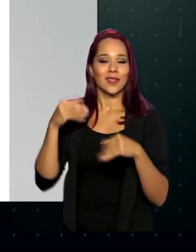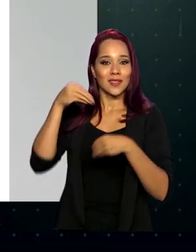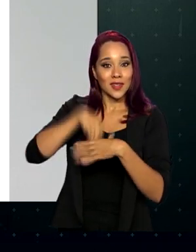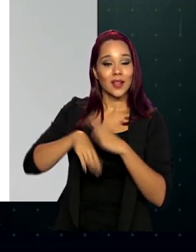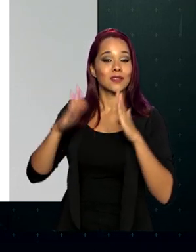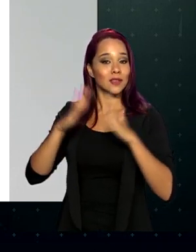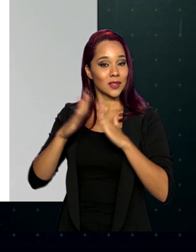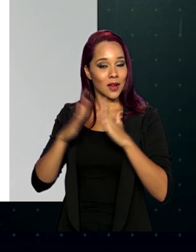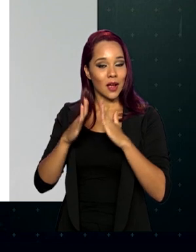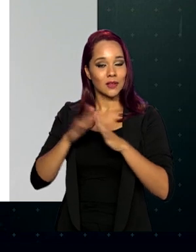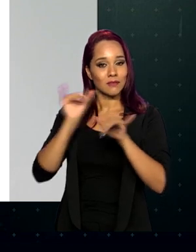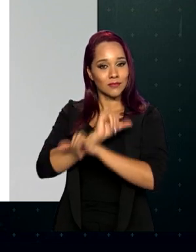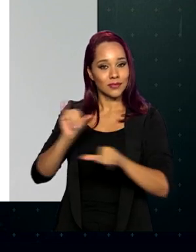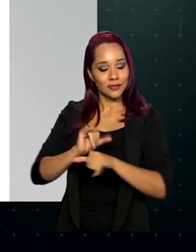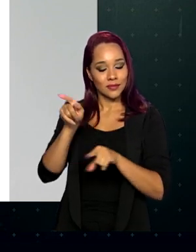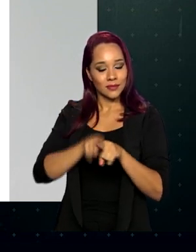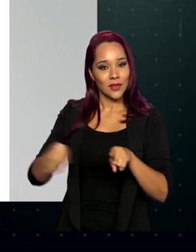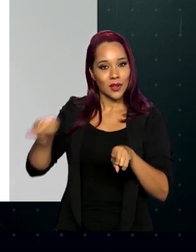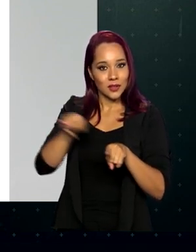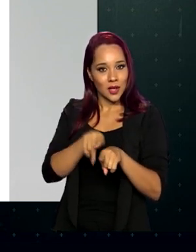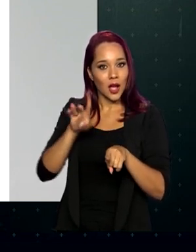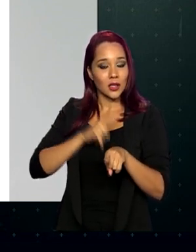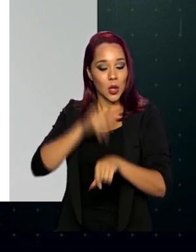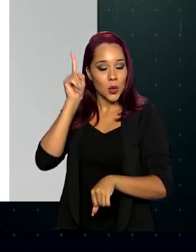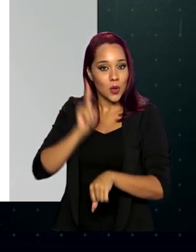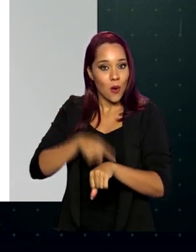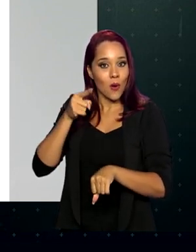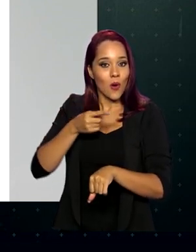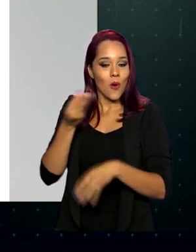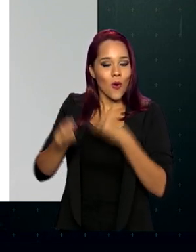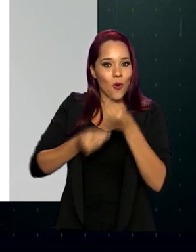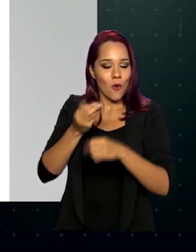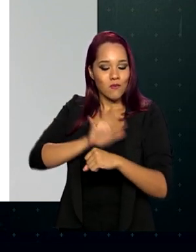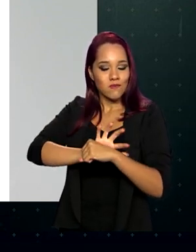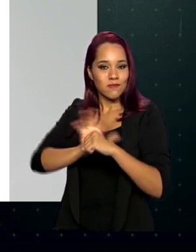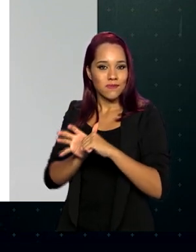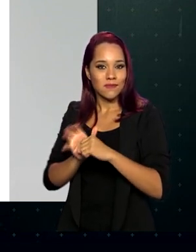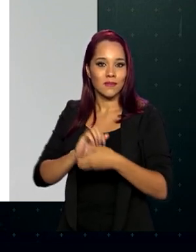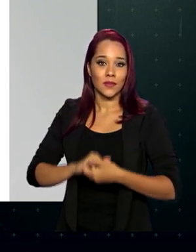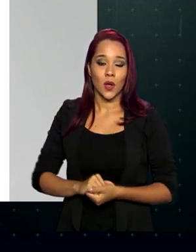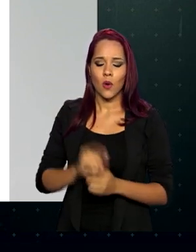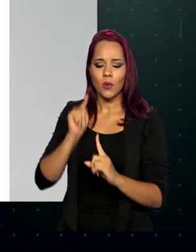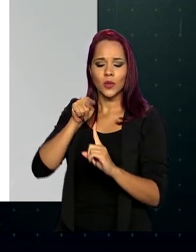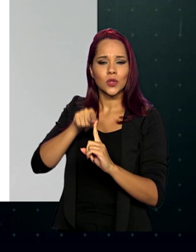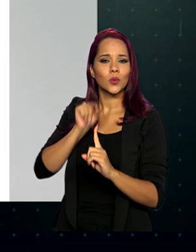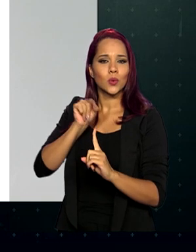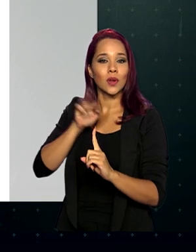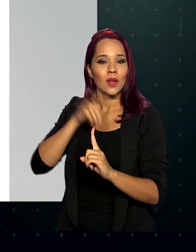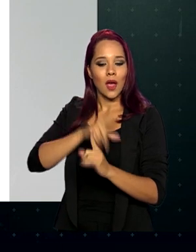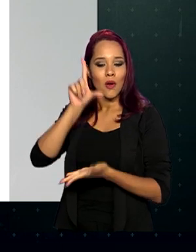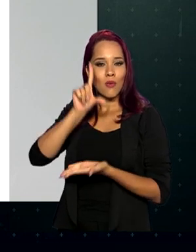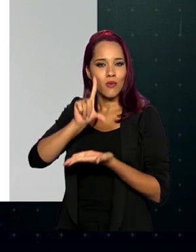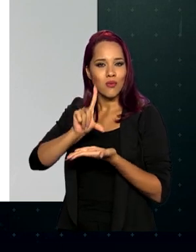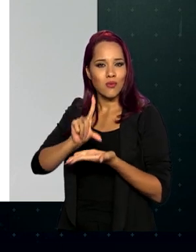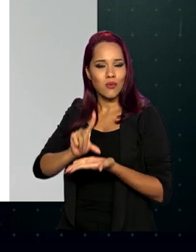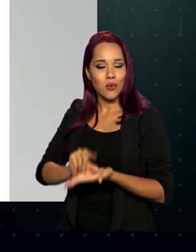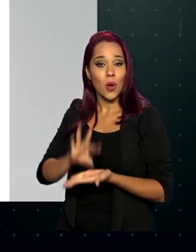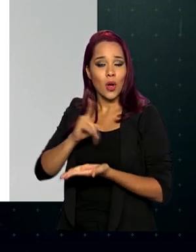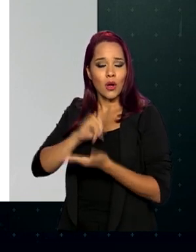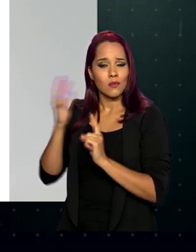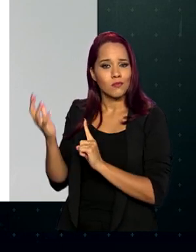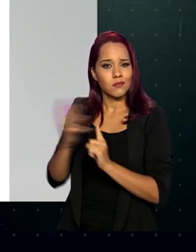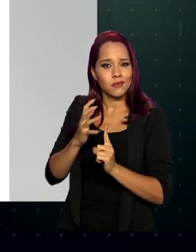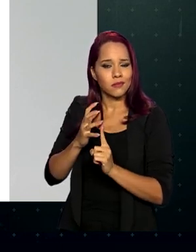e informações atualizadas em tempo real sobre o coronavírus. O objetivo é reduzir ao máximo os